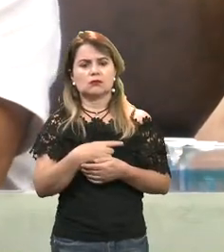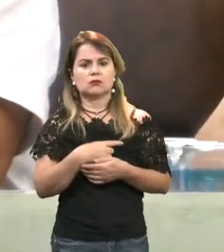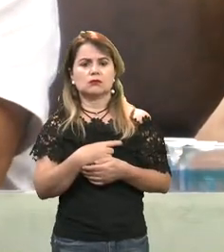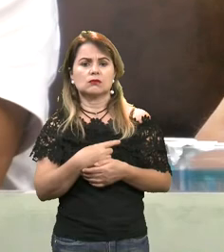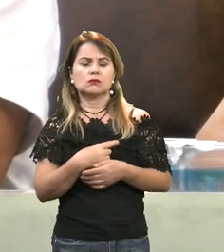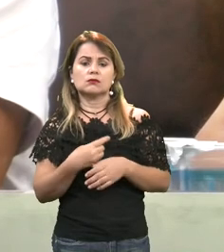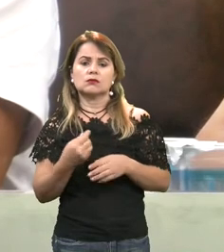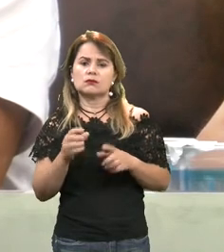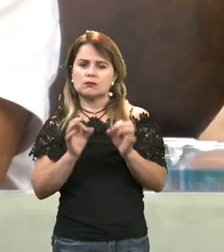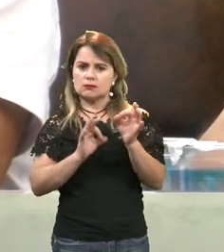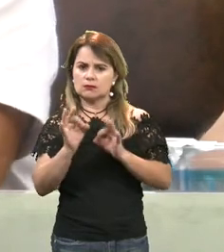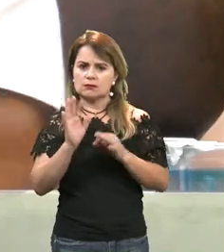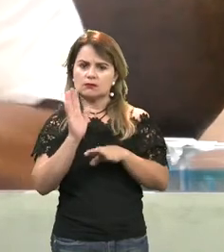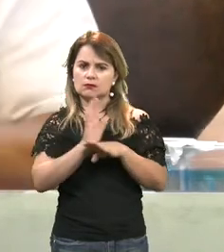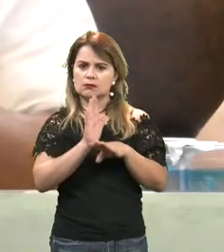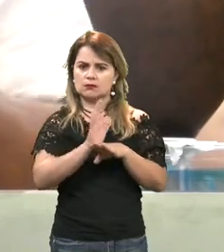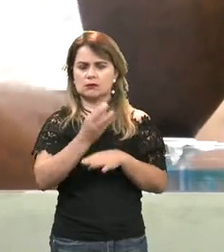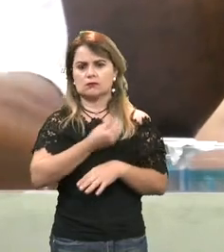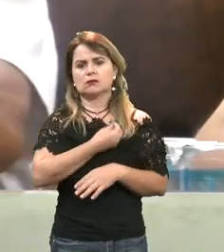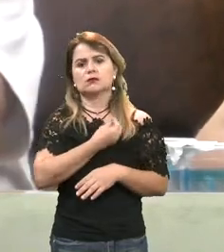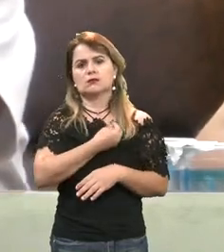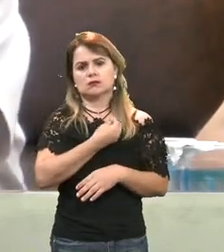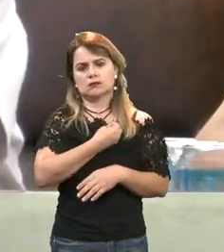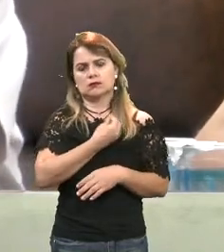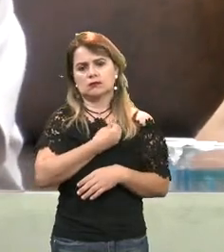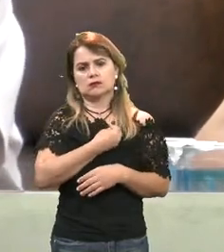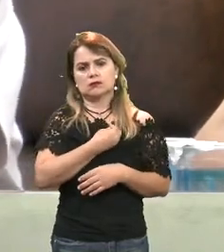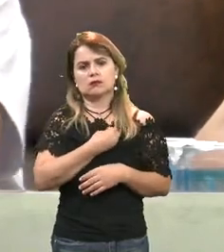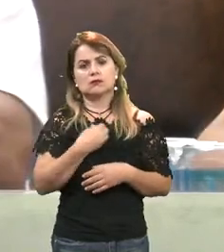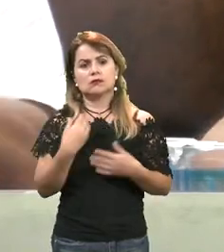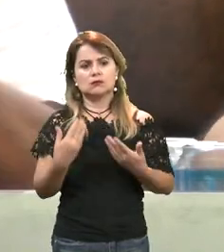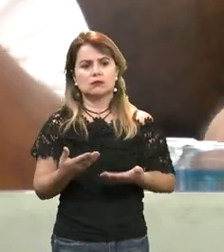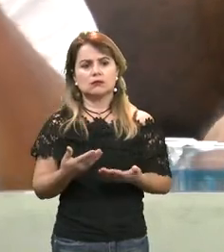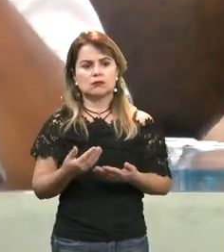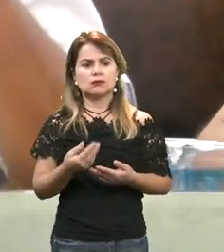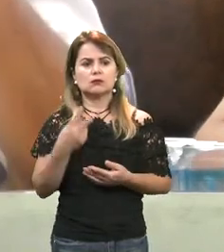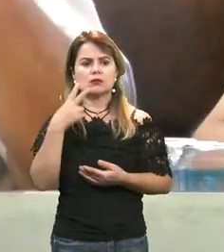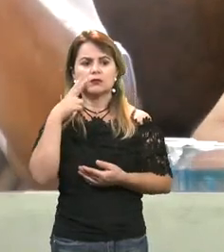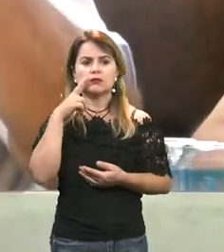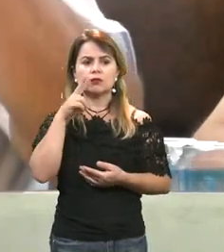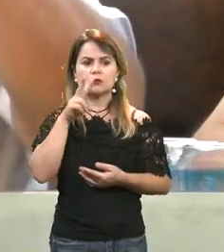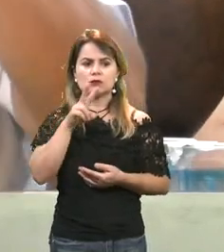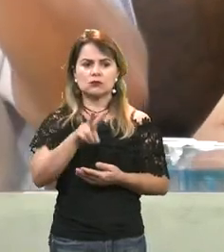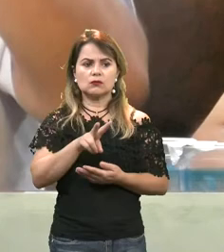vida. É o que eu vi aqui nas falas